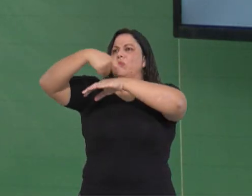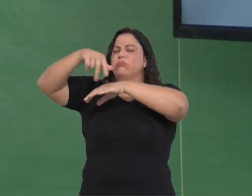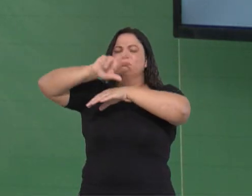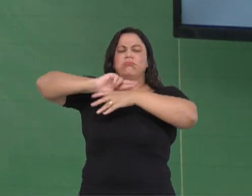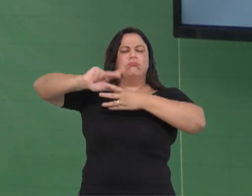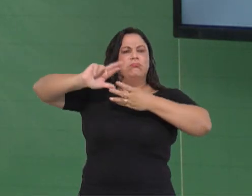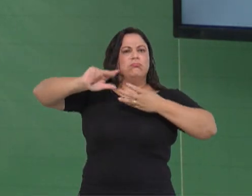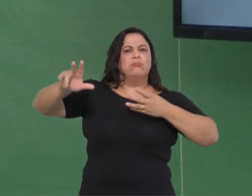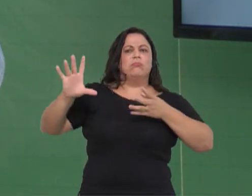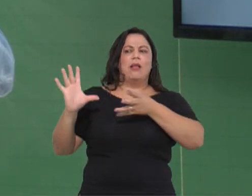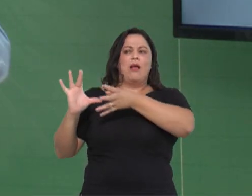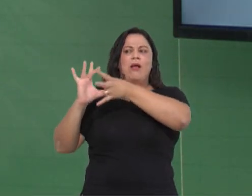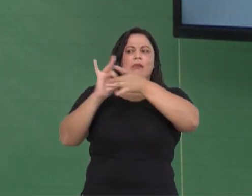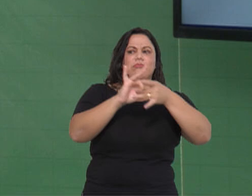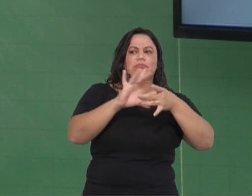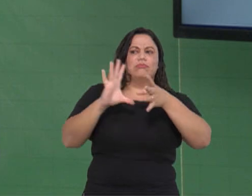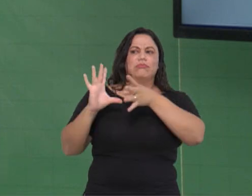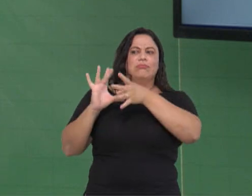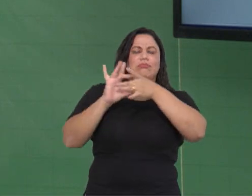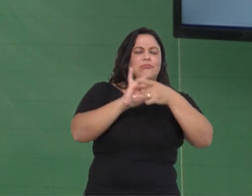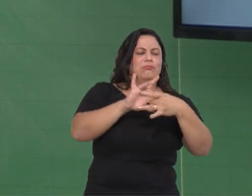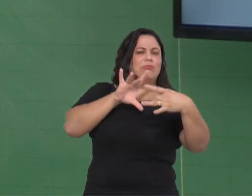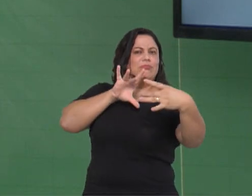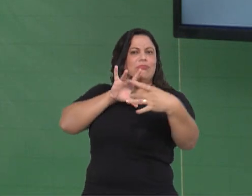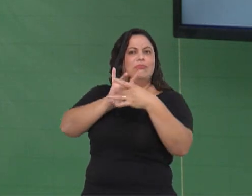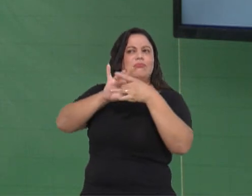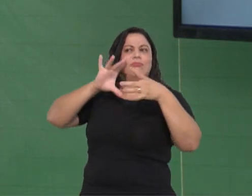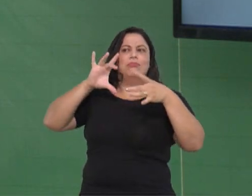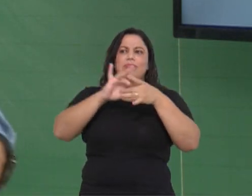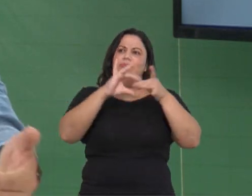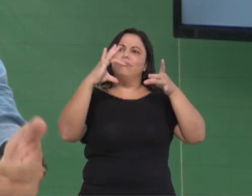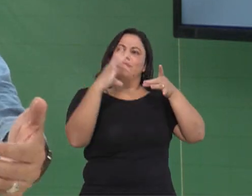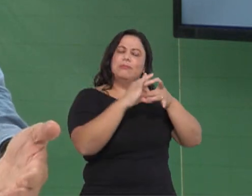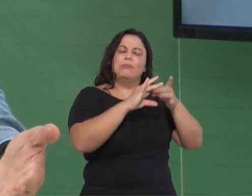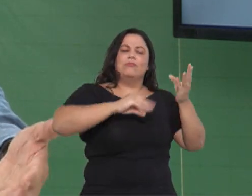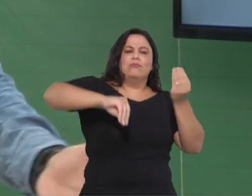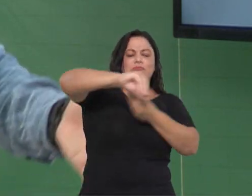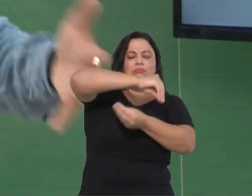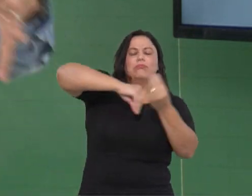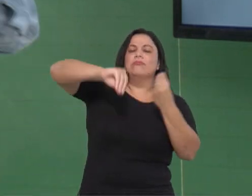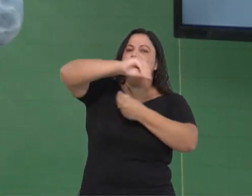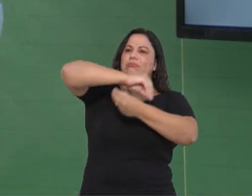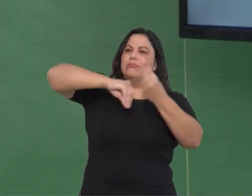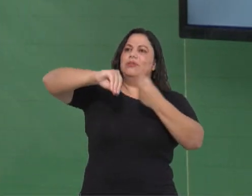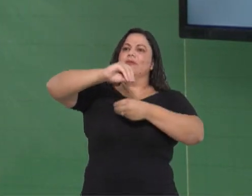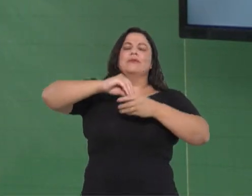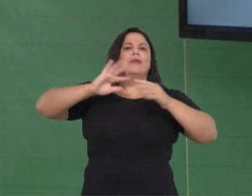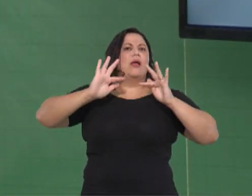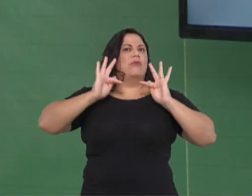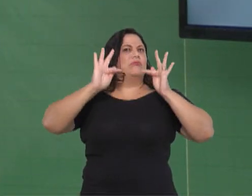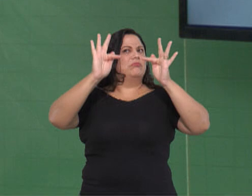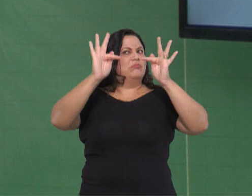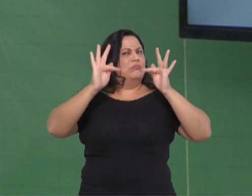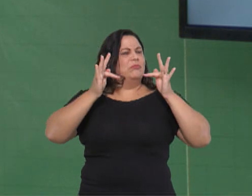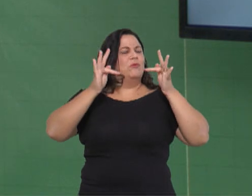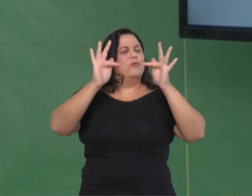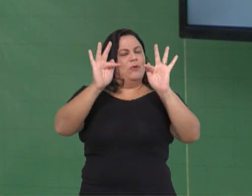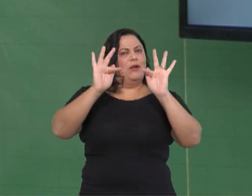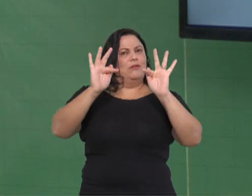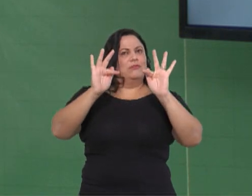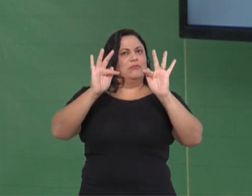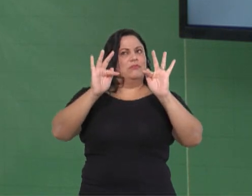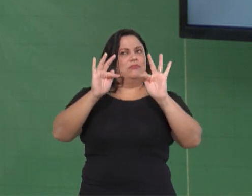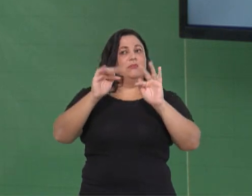foi incorporado ao nosso folclore. Então não podemos esquecer também essa quarta leva, que teve primeiro a colonização